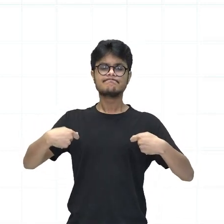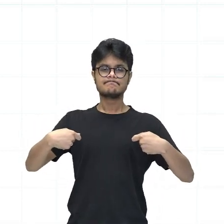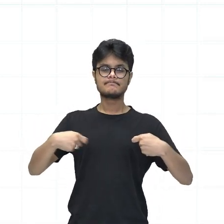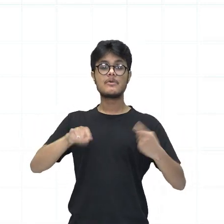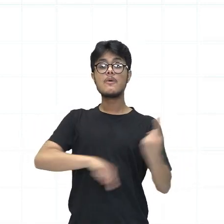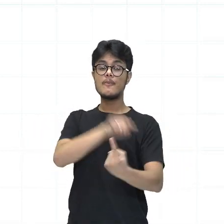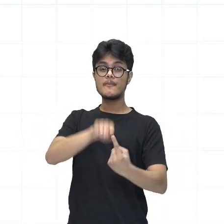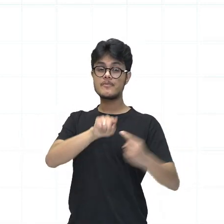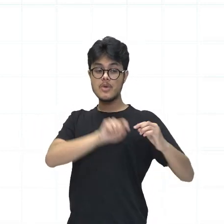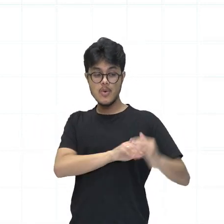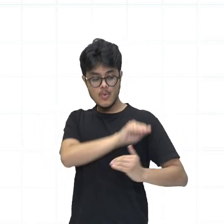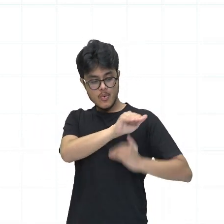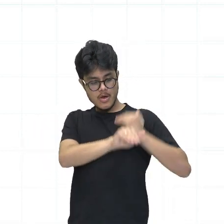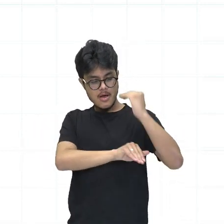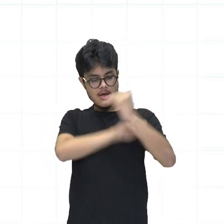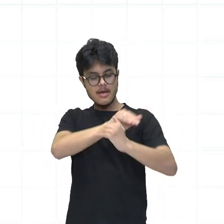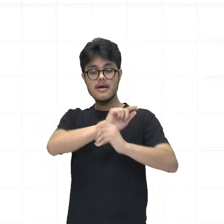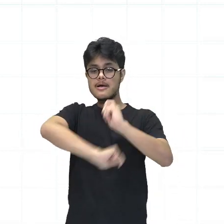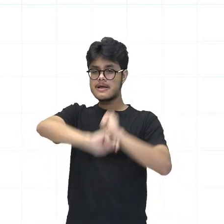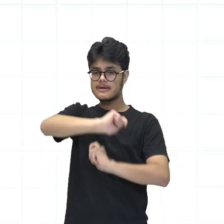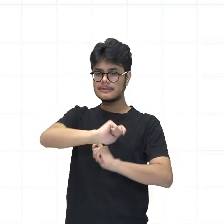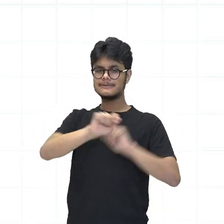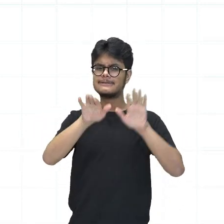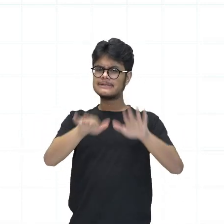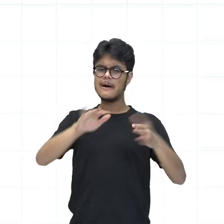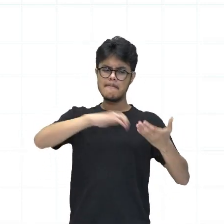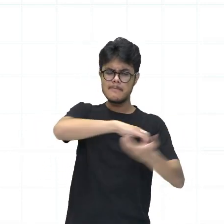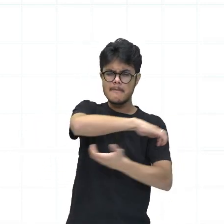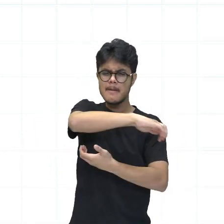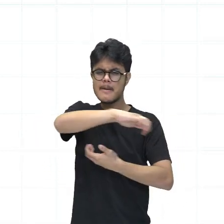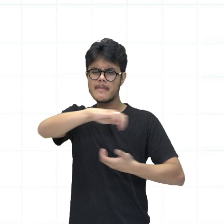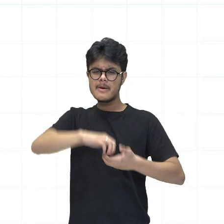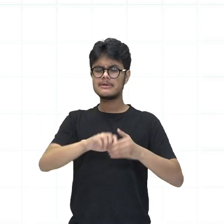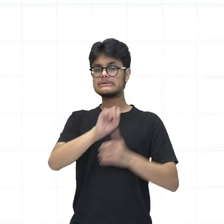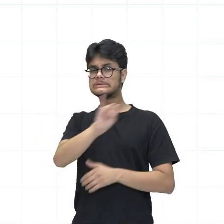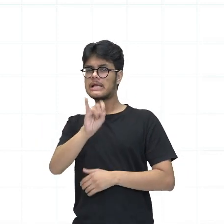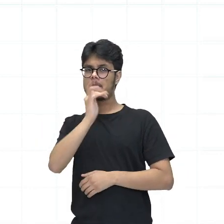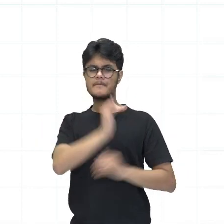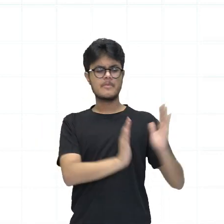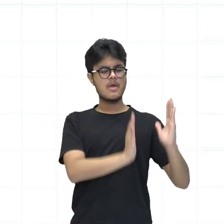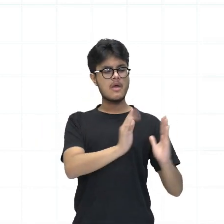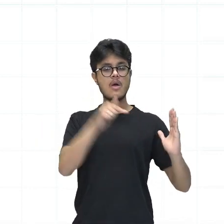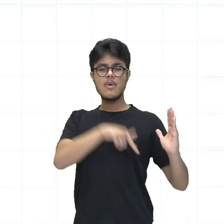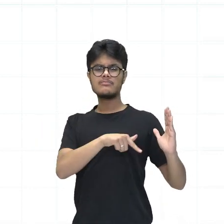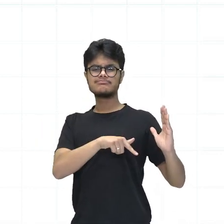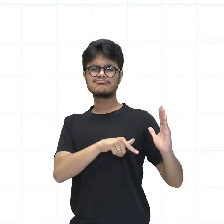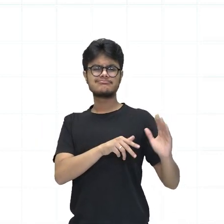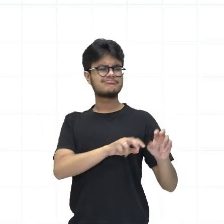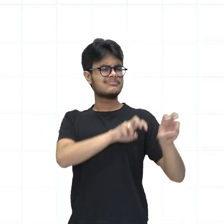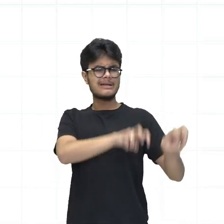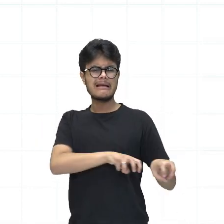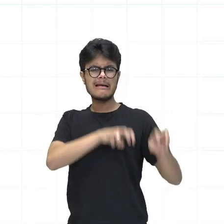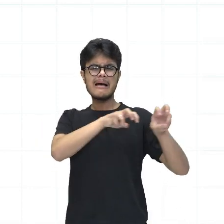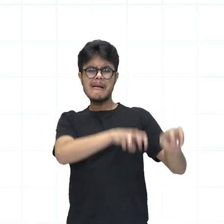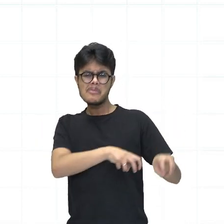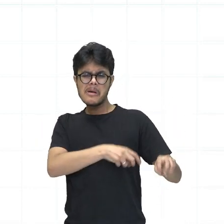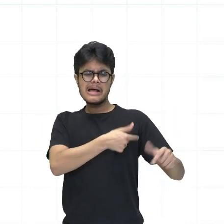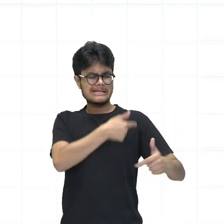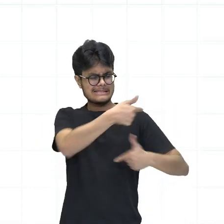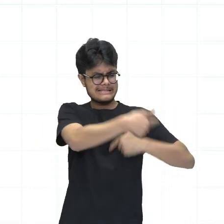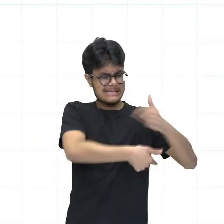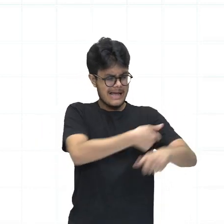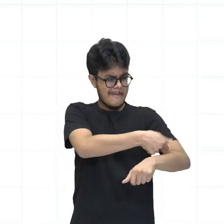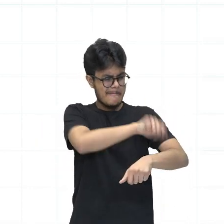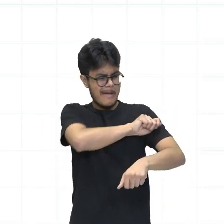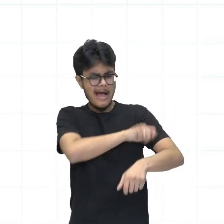desenvolvimento, foi uma revolução. Imaginem vocês que saiu de um processo que era todo de manufatura, em que